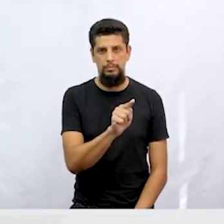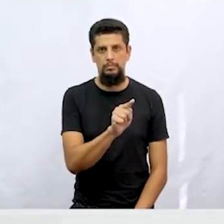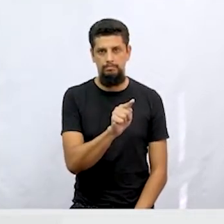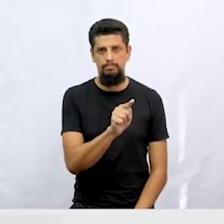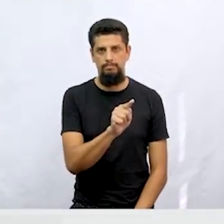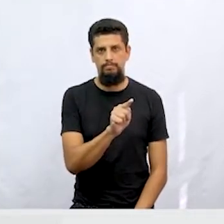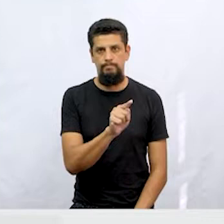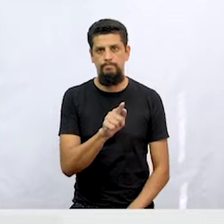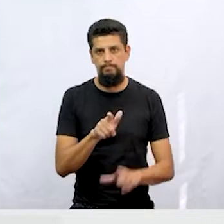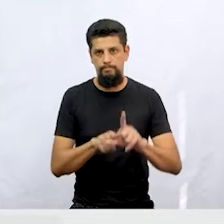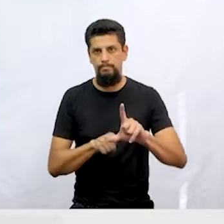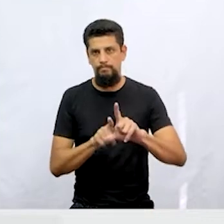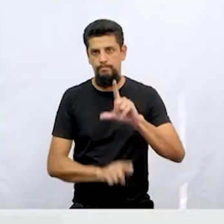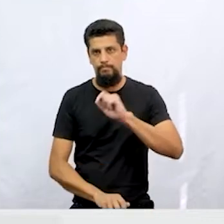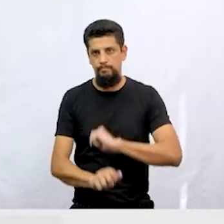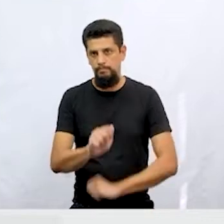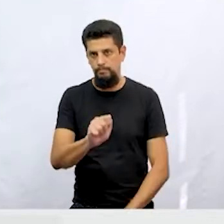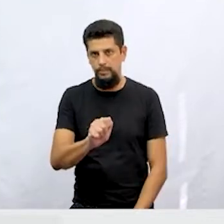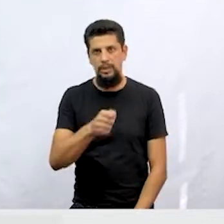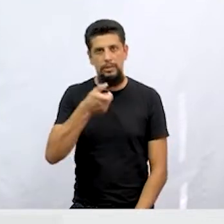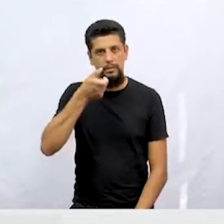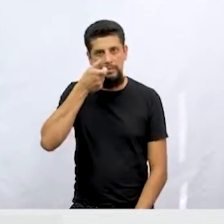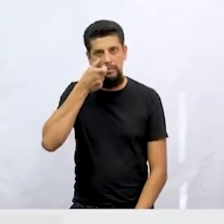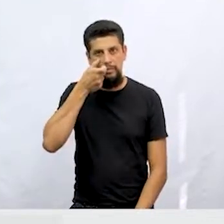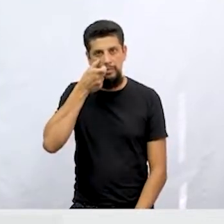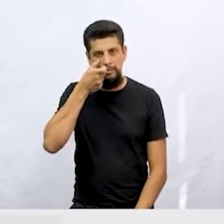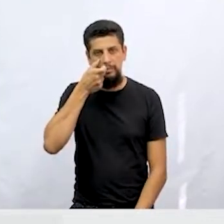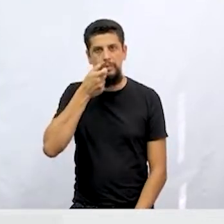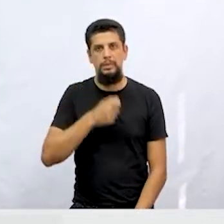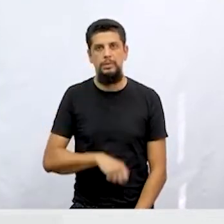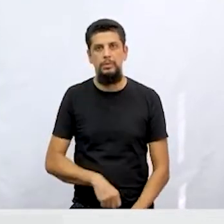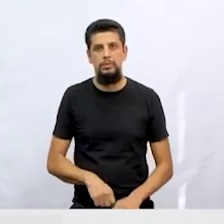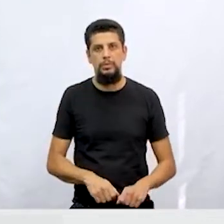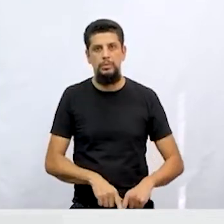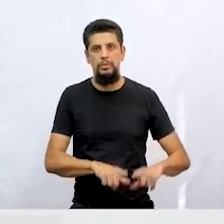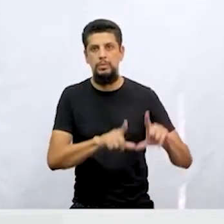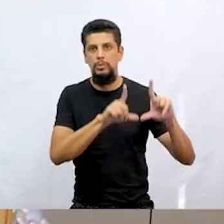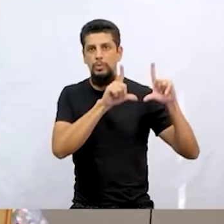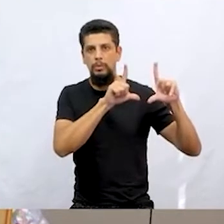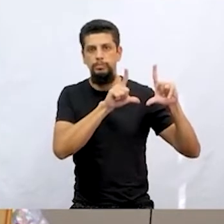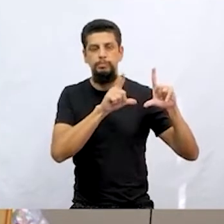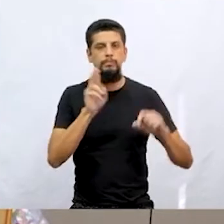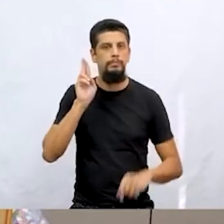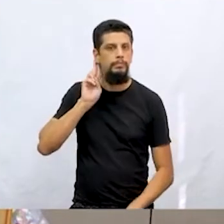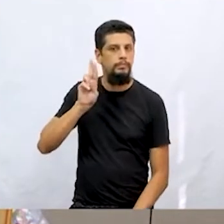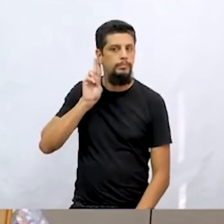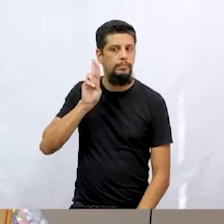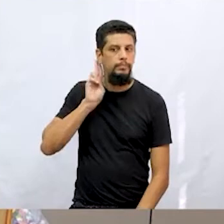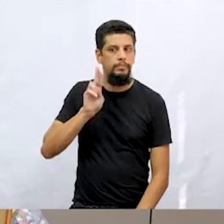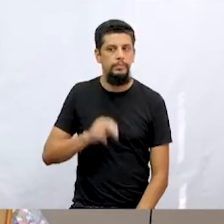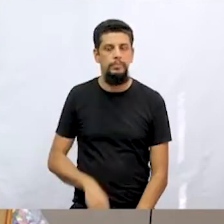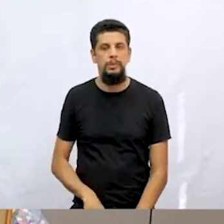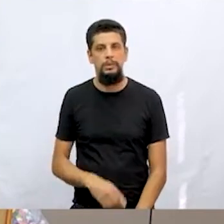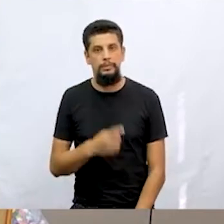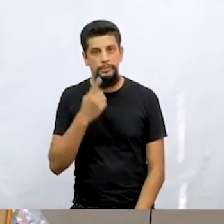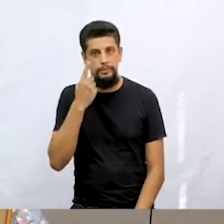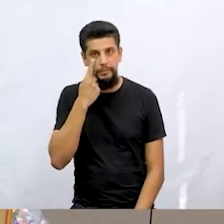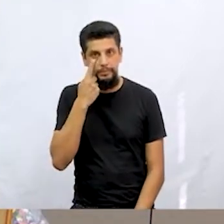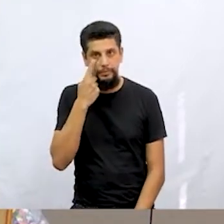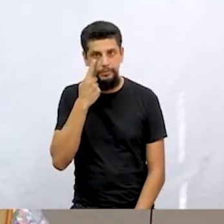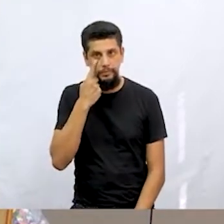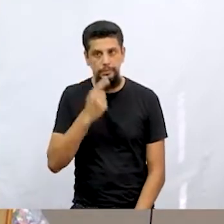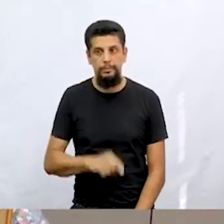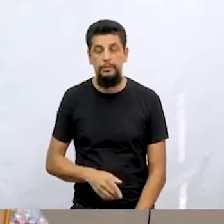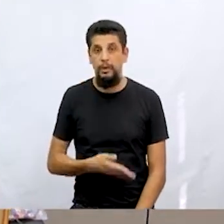cruzando entre as duas. Viram? Vamos fazer no nosso quadro branco? Vamos. Vamos. Vamos lá. Então